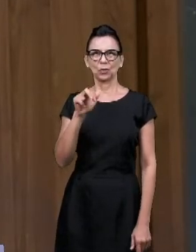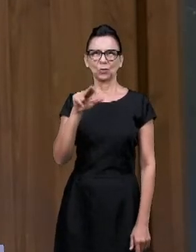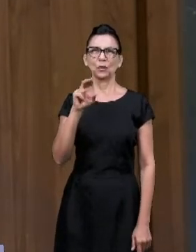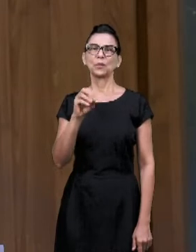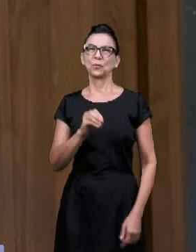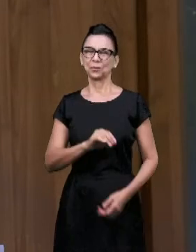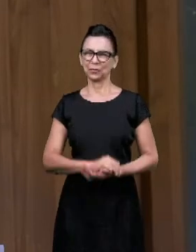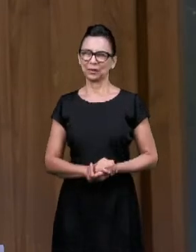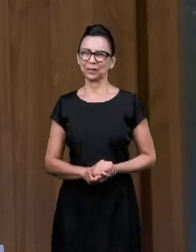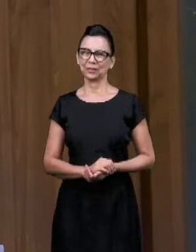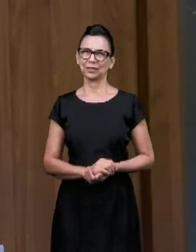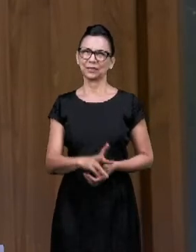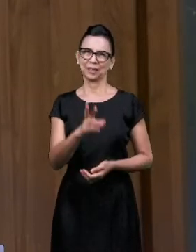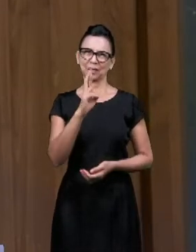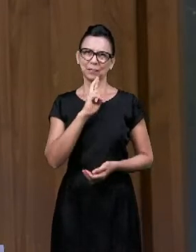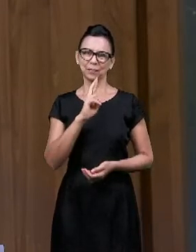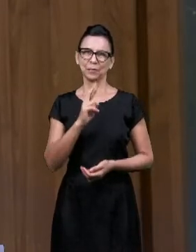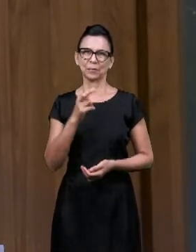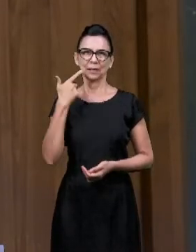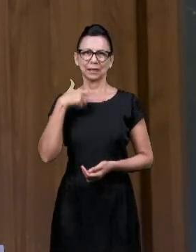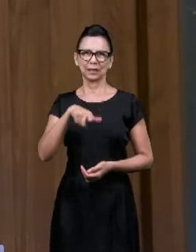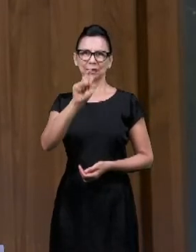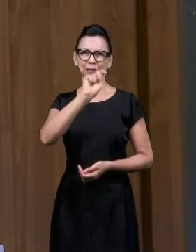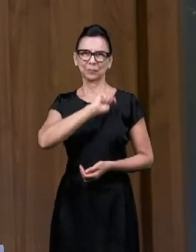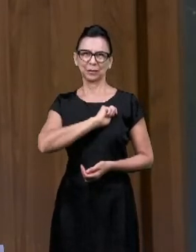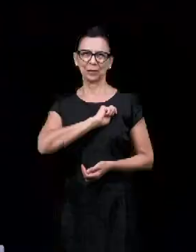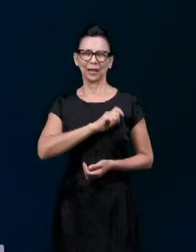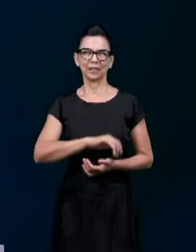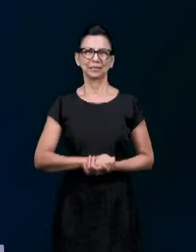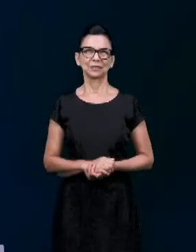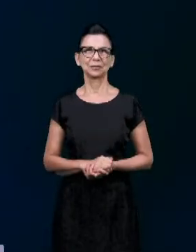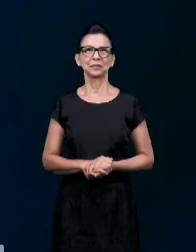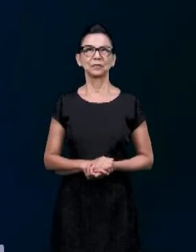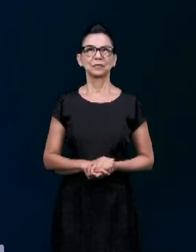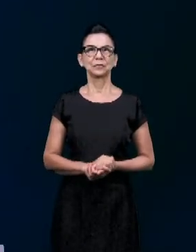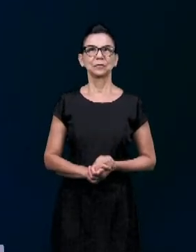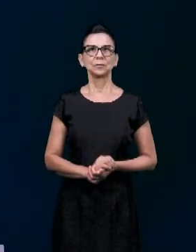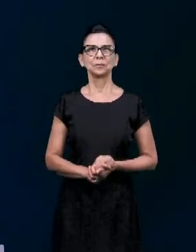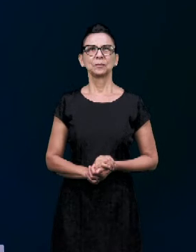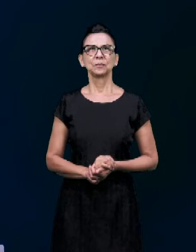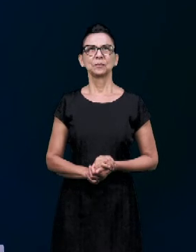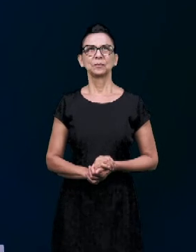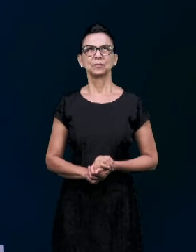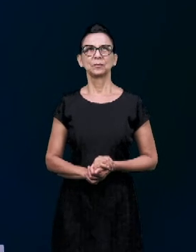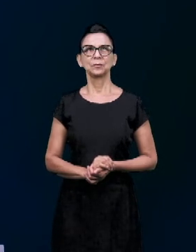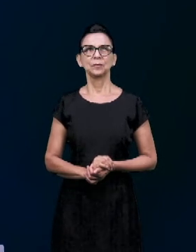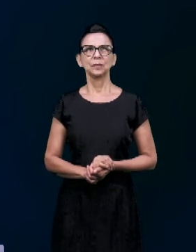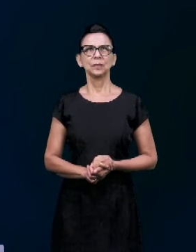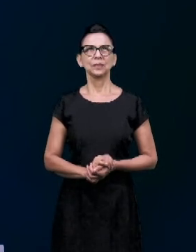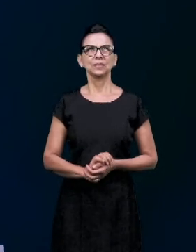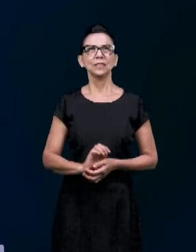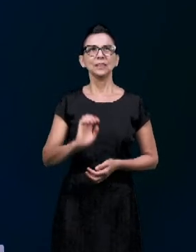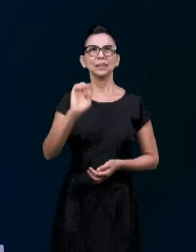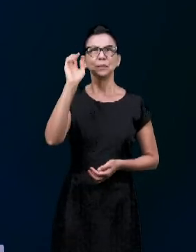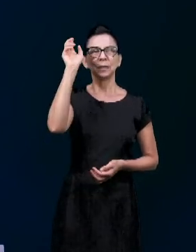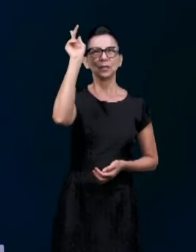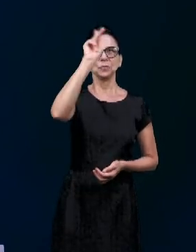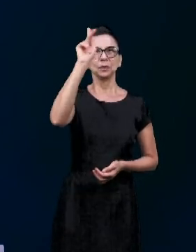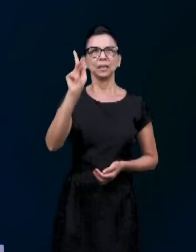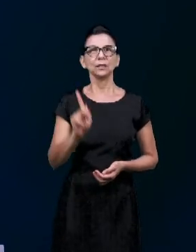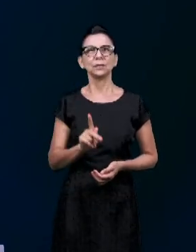resposta, e isso em língua espanhola. Vamos então ouvir os nossos irmãos. A rejeição à vigilância levou ao menosprezo